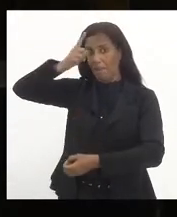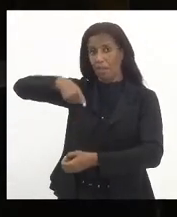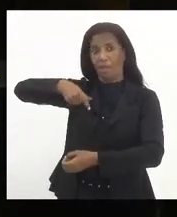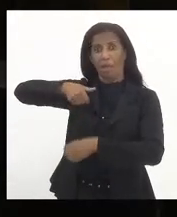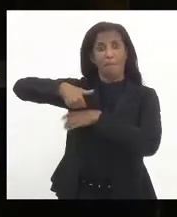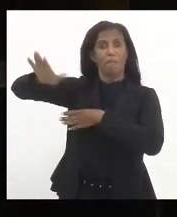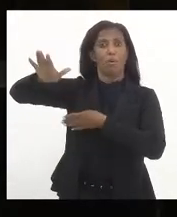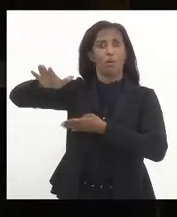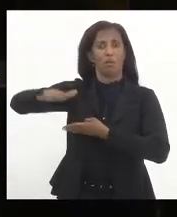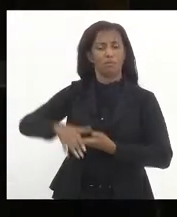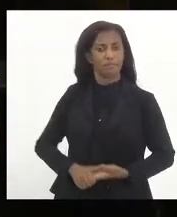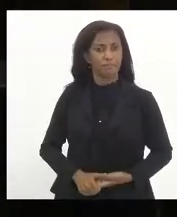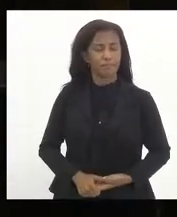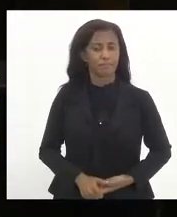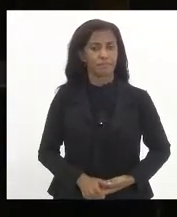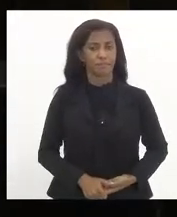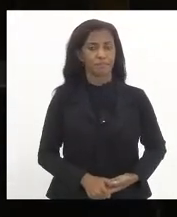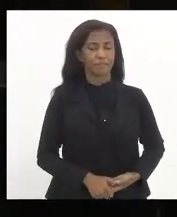embora